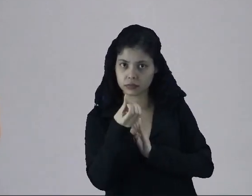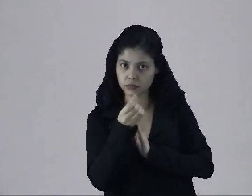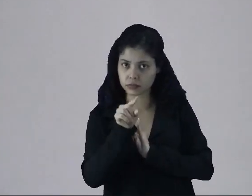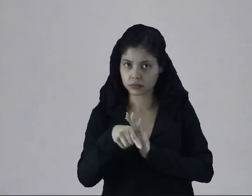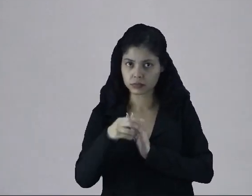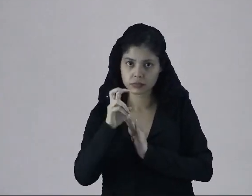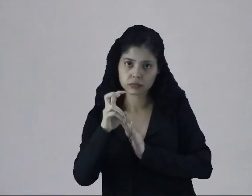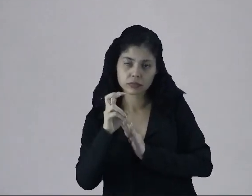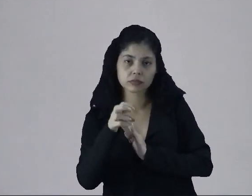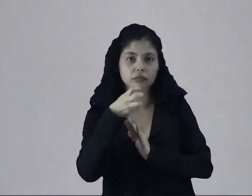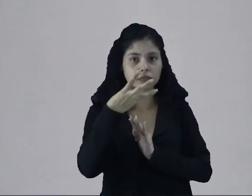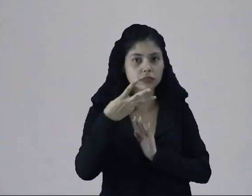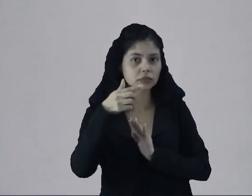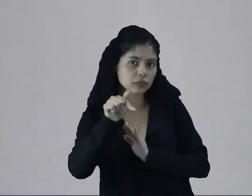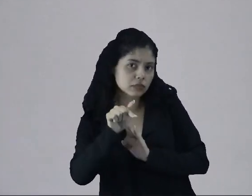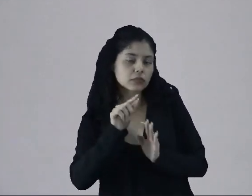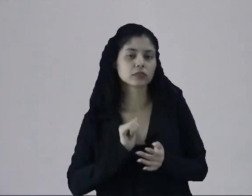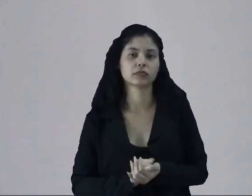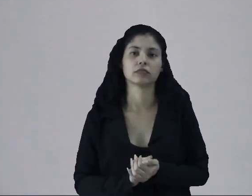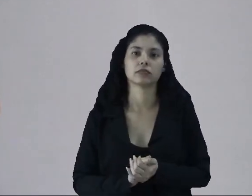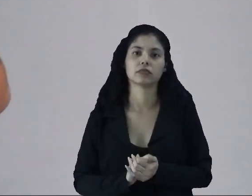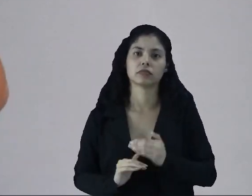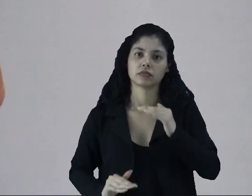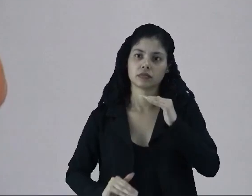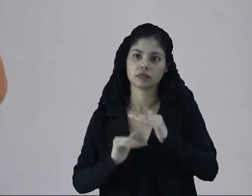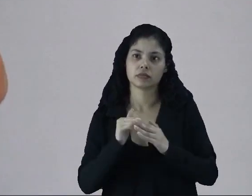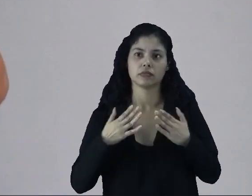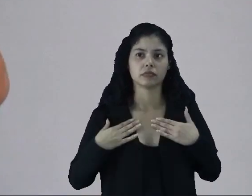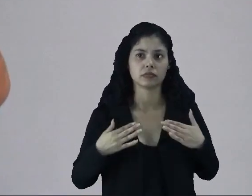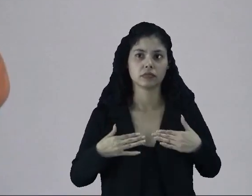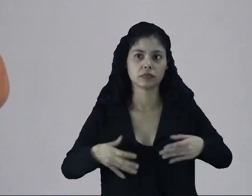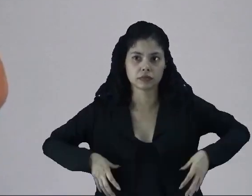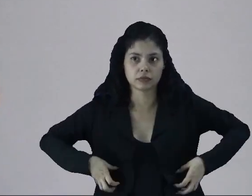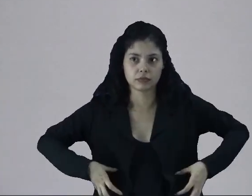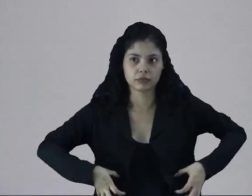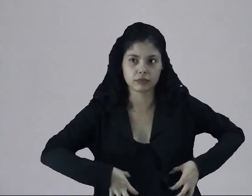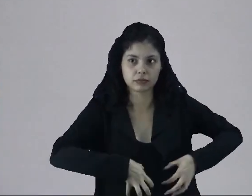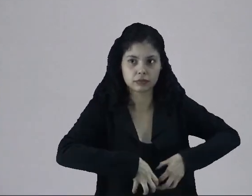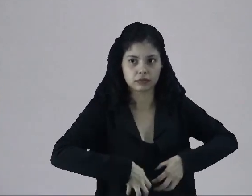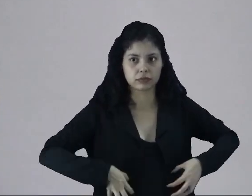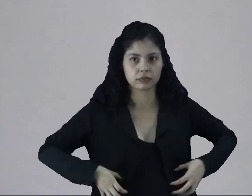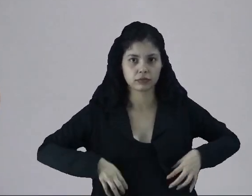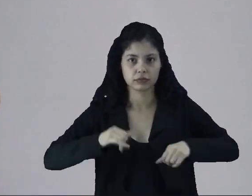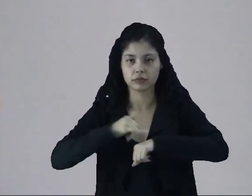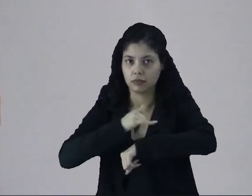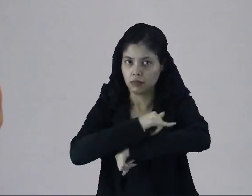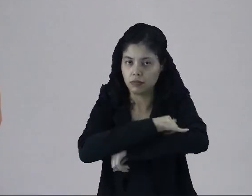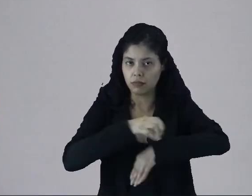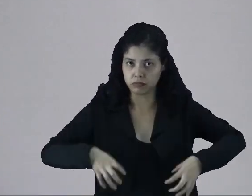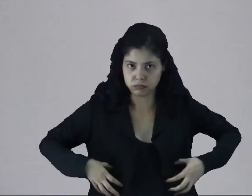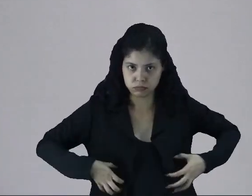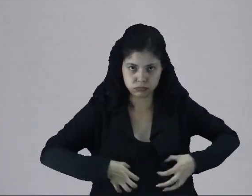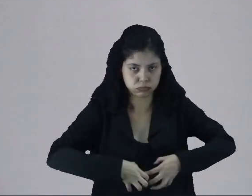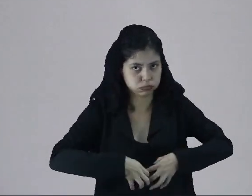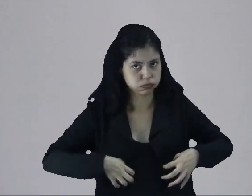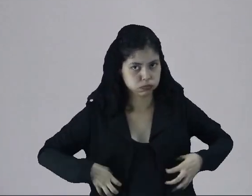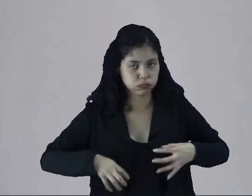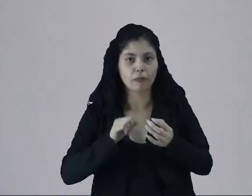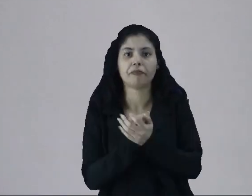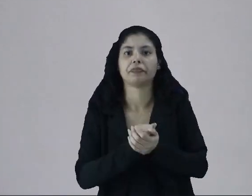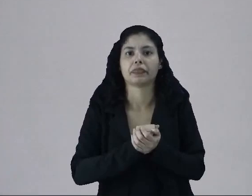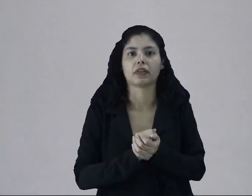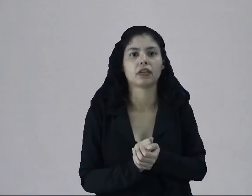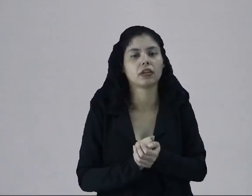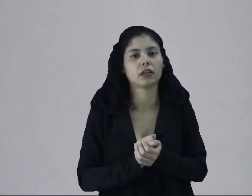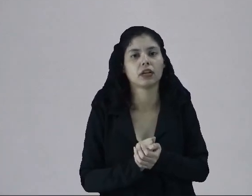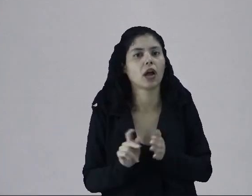e 37. Então, a gente tem barreiras. No meu caso, eu estou cheio de barreirinha aqui, que é as gordurinhas. Então, o tecido adiposo, ele é uma